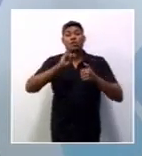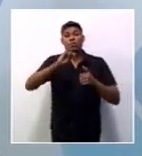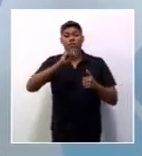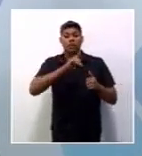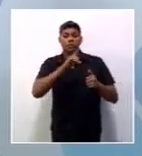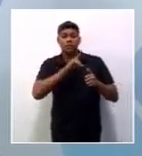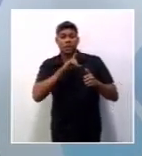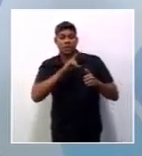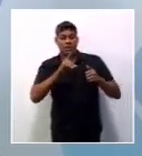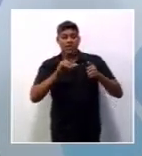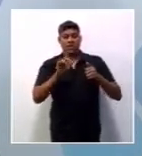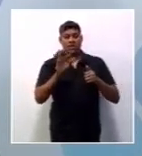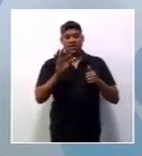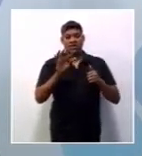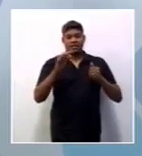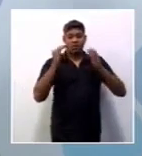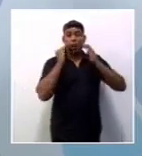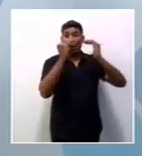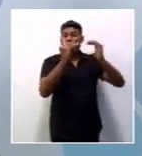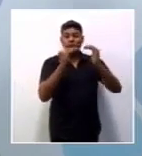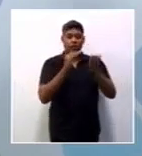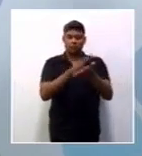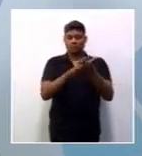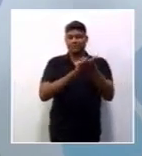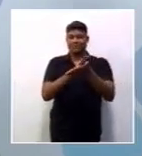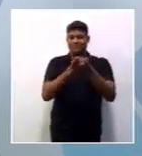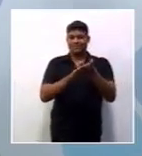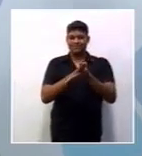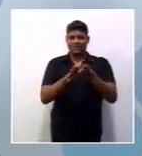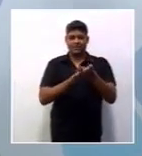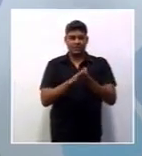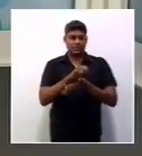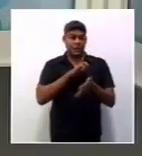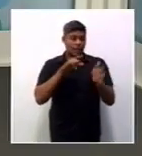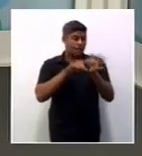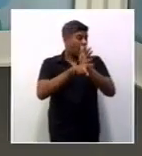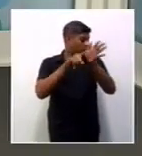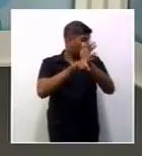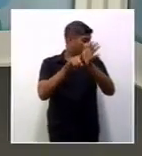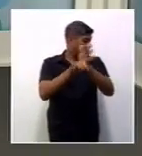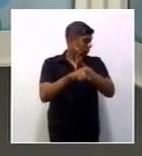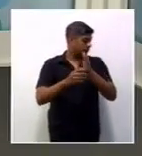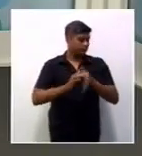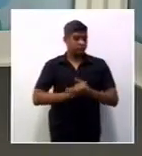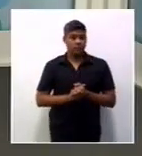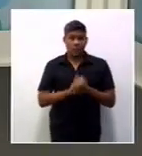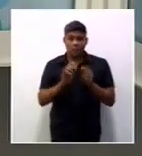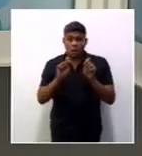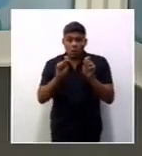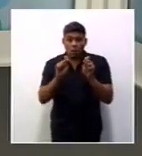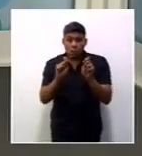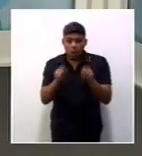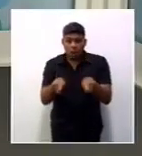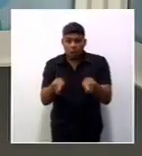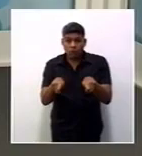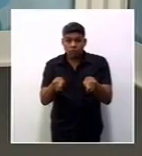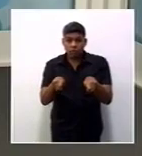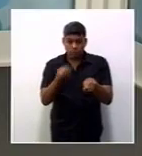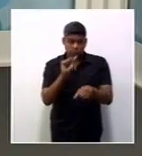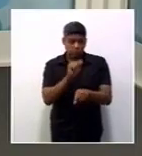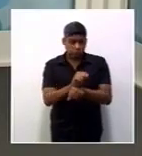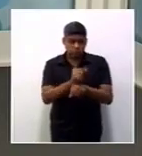e nem sempre essas fontes são totalmente confiáveis. Tá? Temos mais perguntas. Por favor. Posso